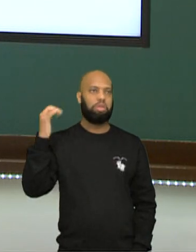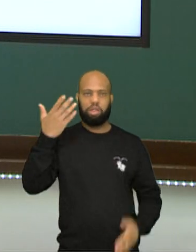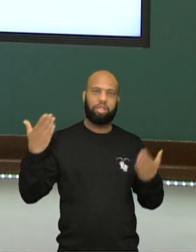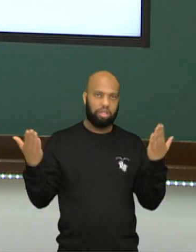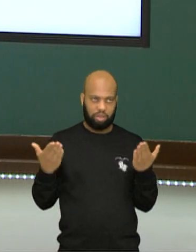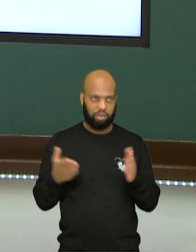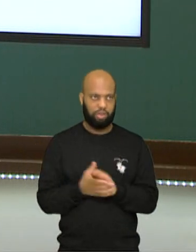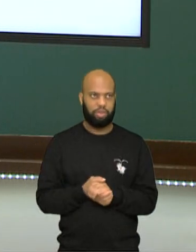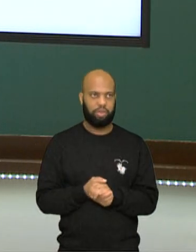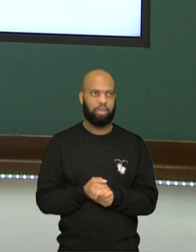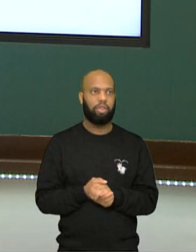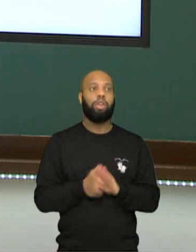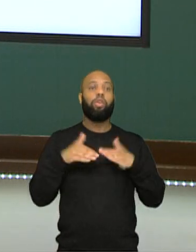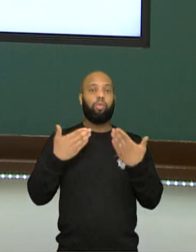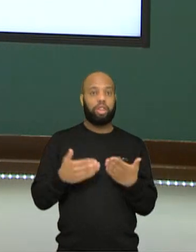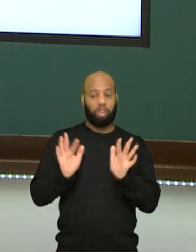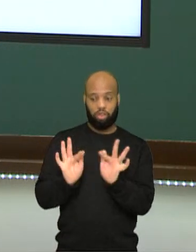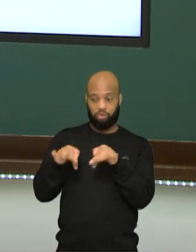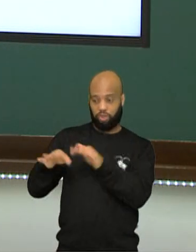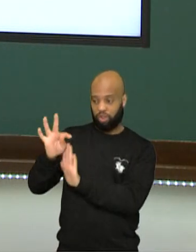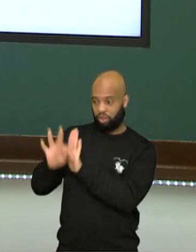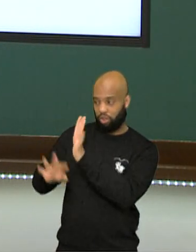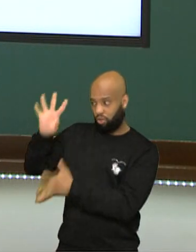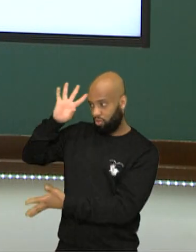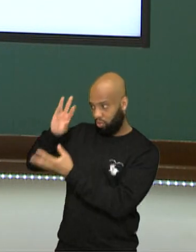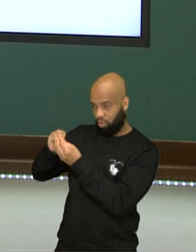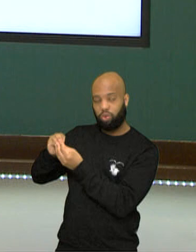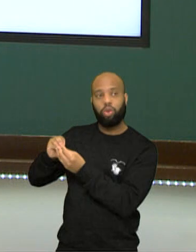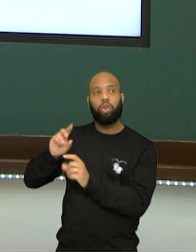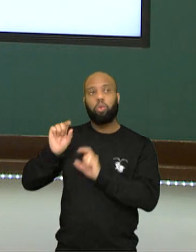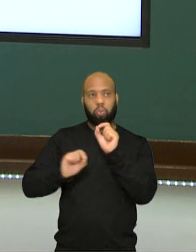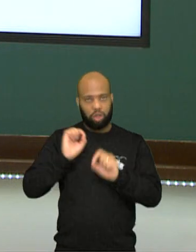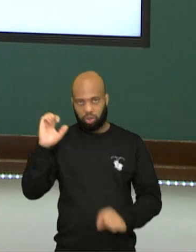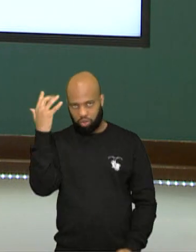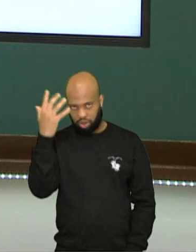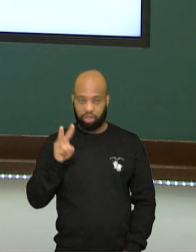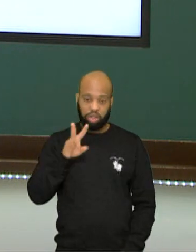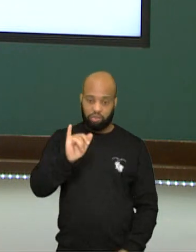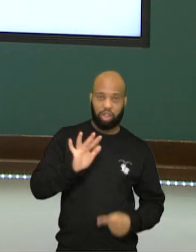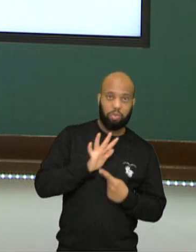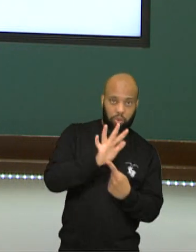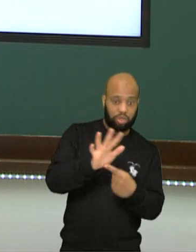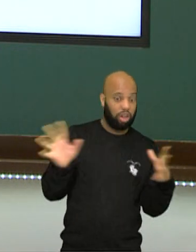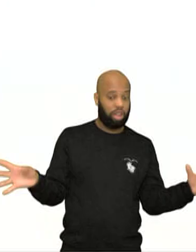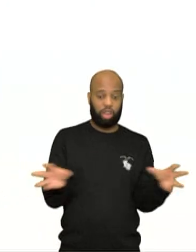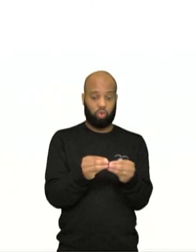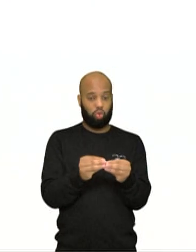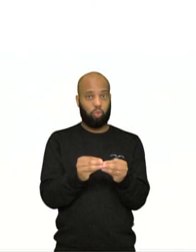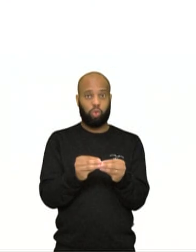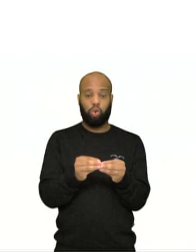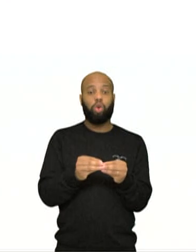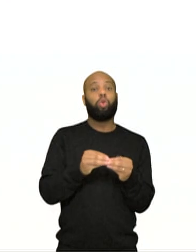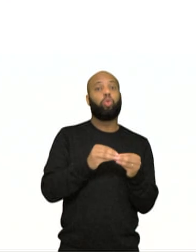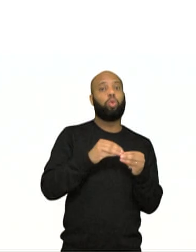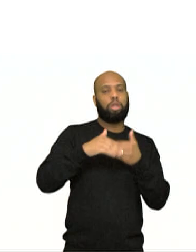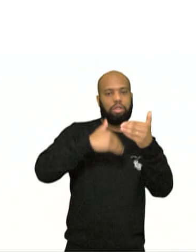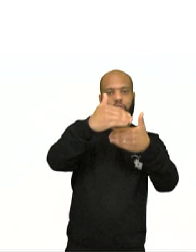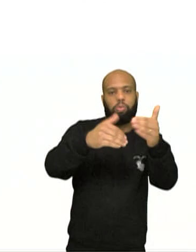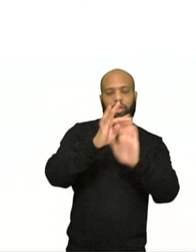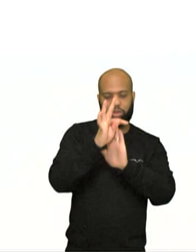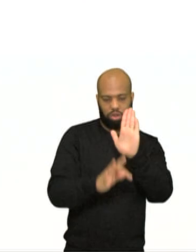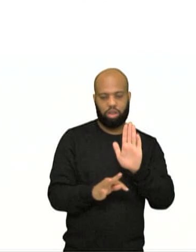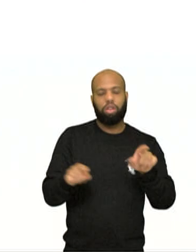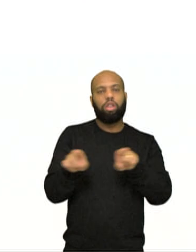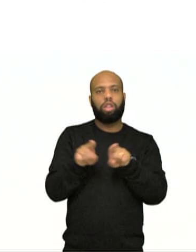do texto? Na conclusão de um artigo, costuma apresentar uma síntese do desenvolvimento do texto e em